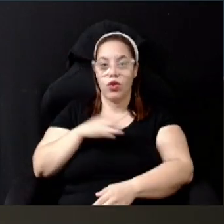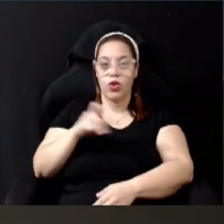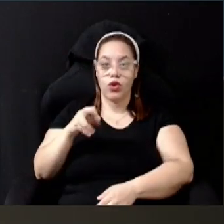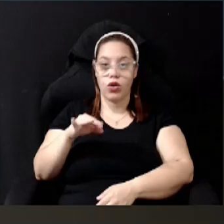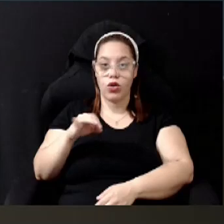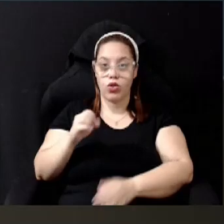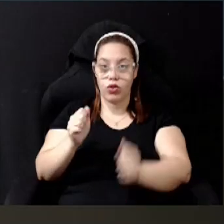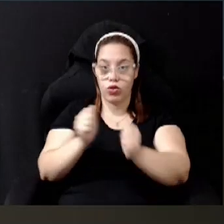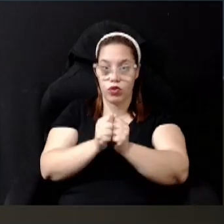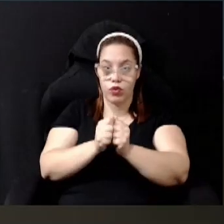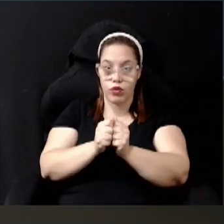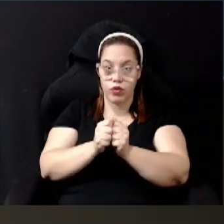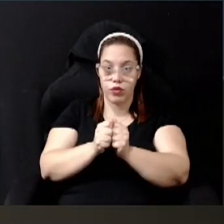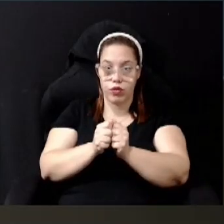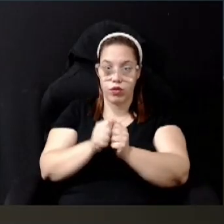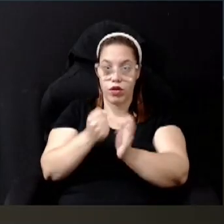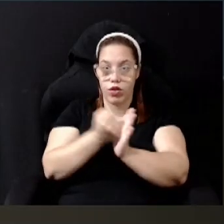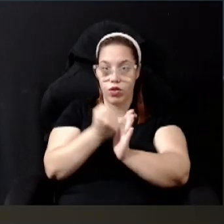num cartório lá